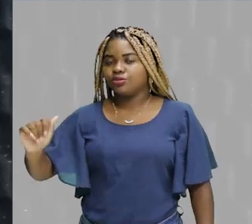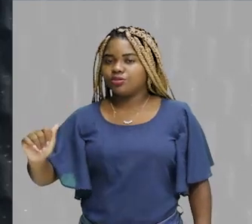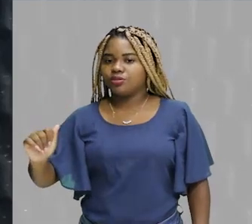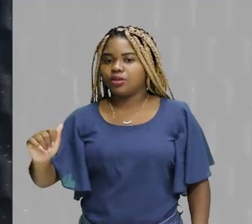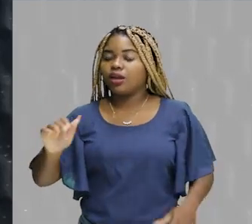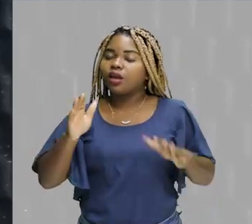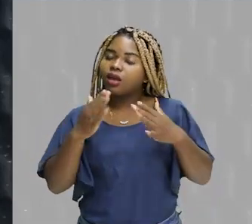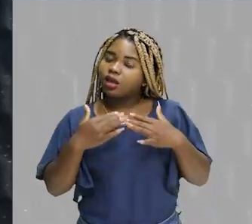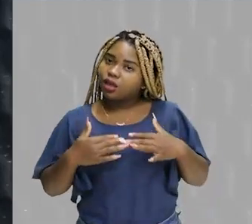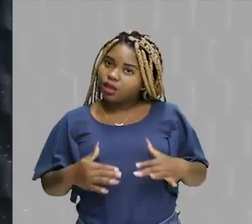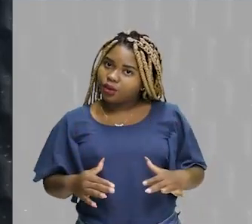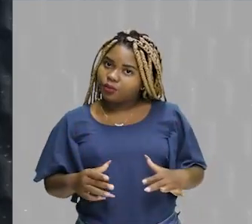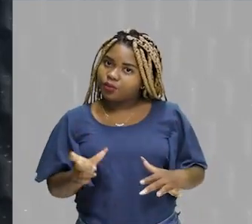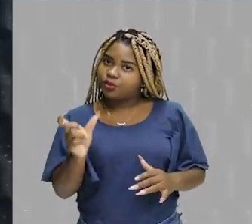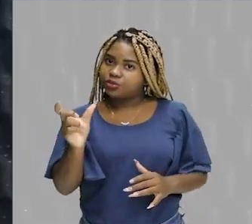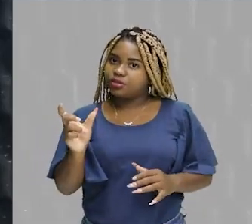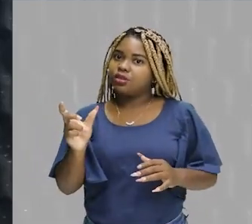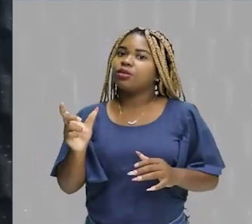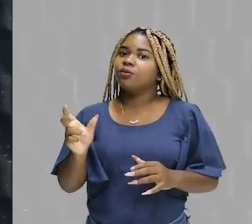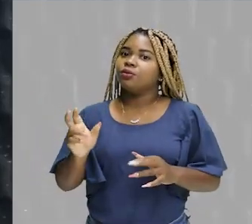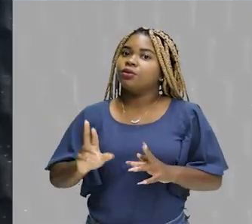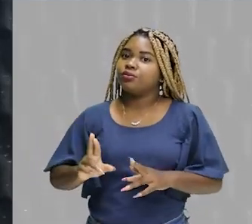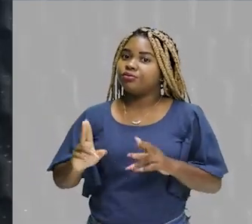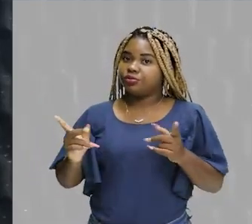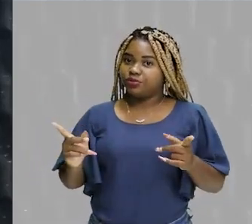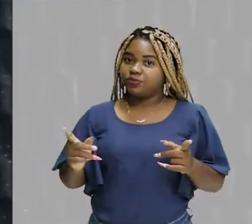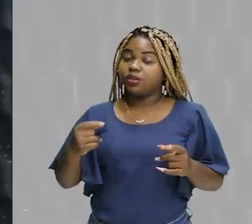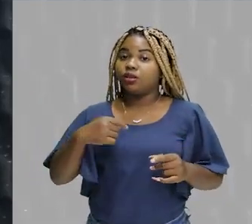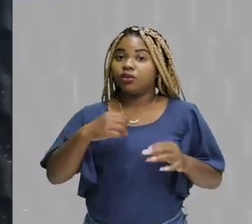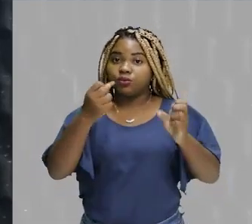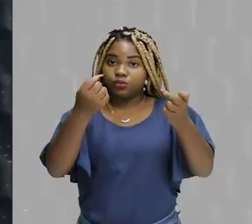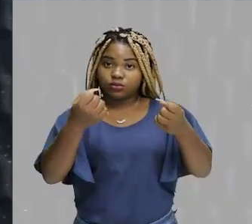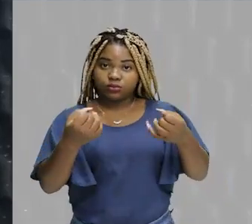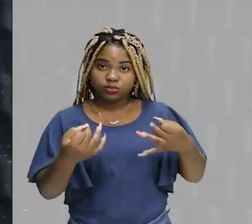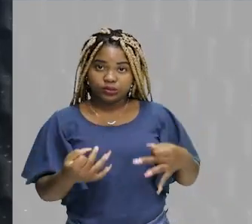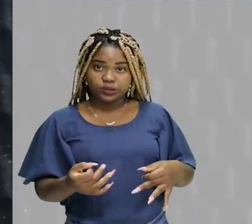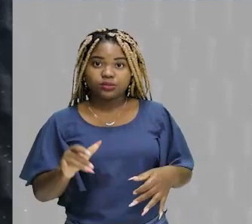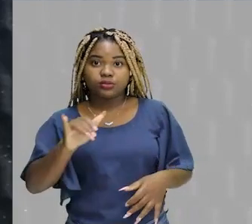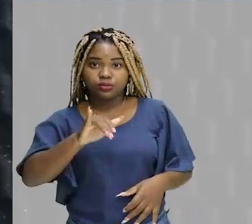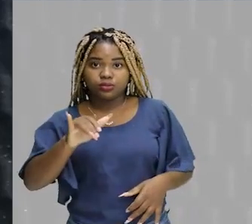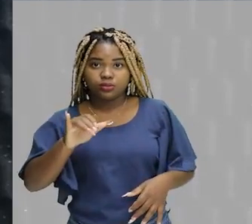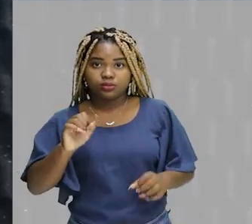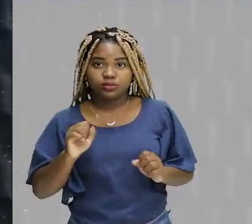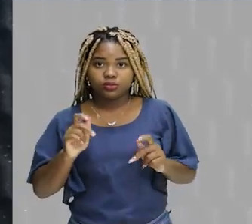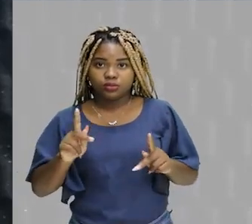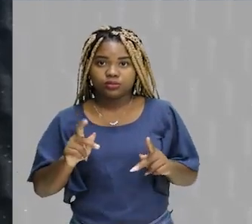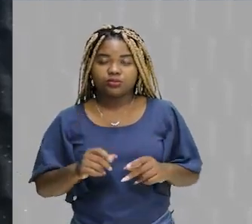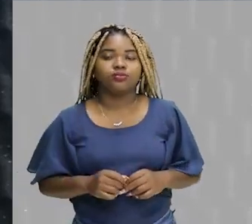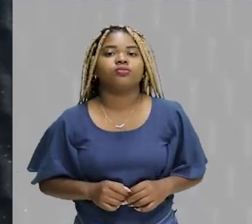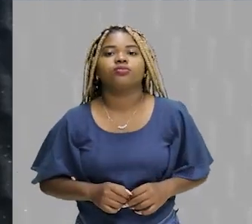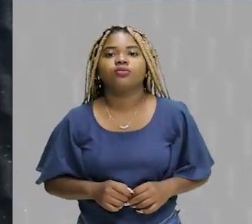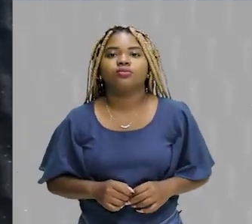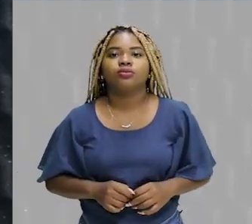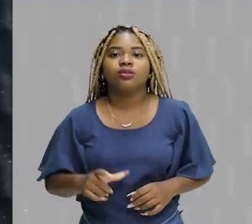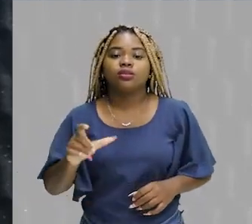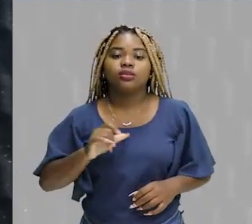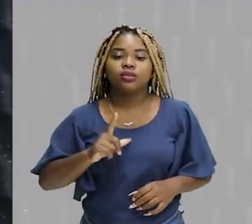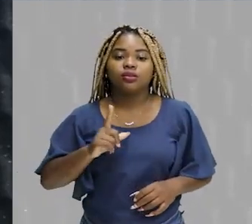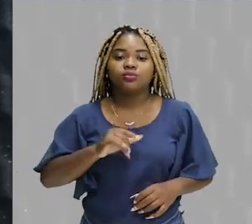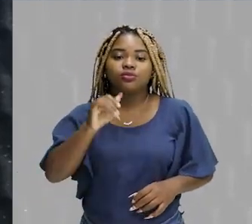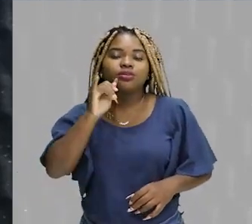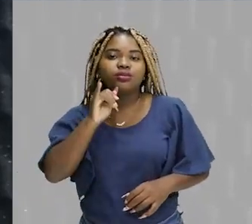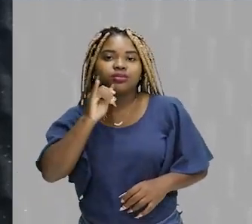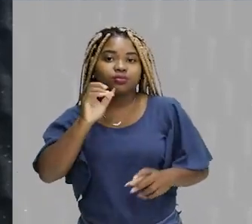não ouviu falar ainda desse termo, eu vou te explicar, tranquilo, e eu vou citar para você exemplos de